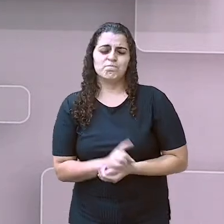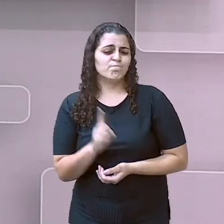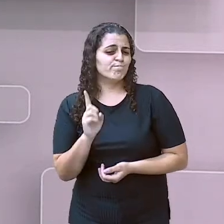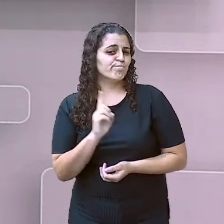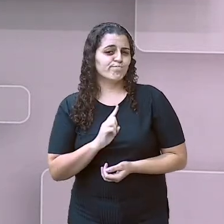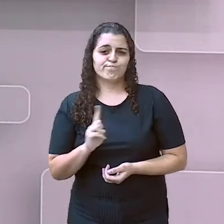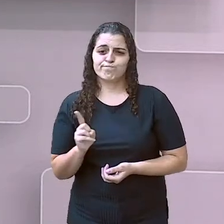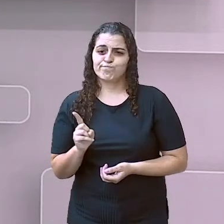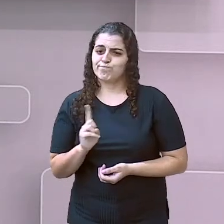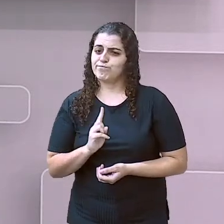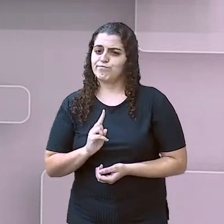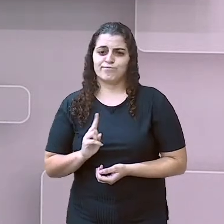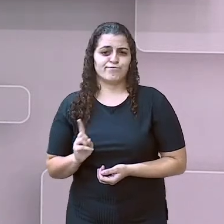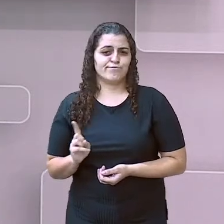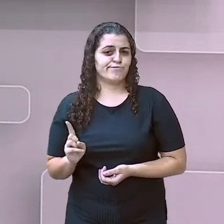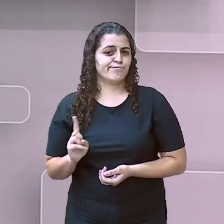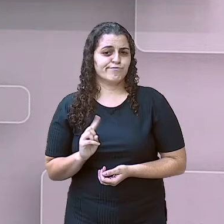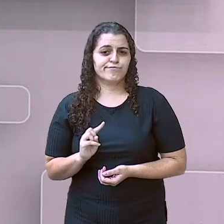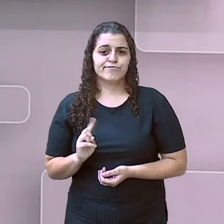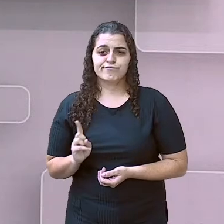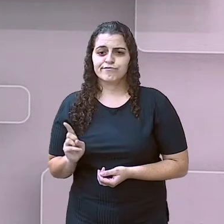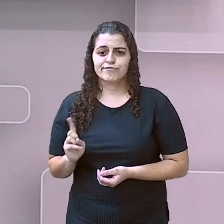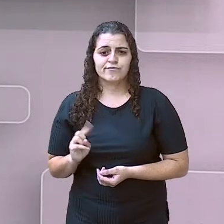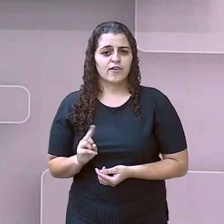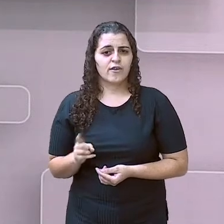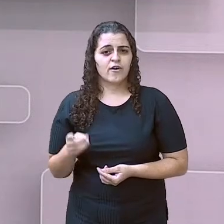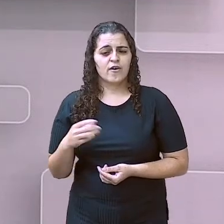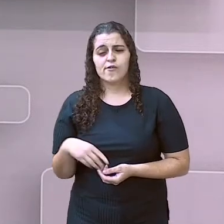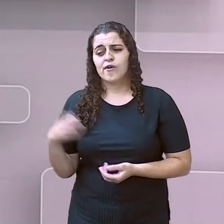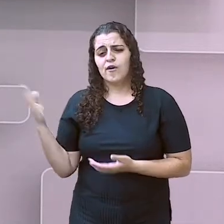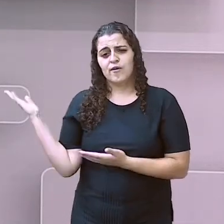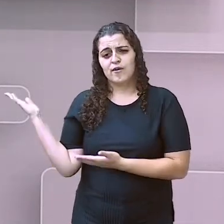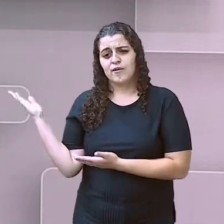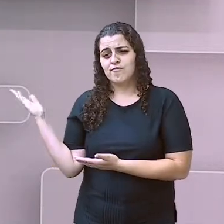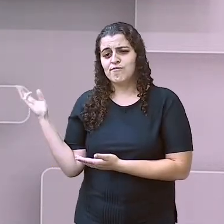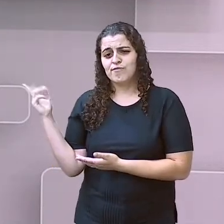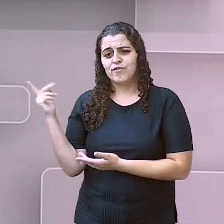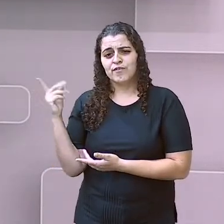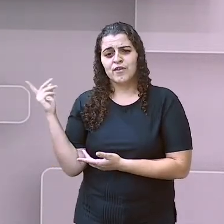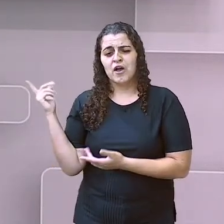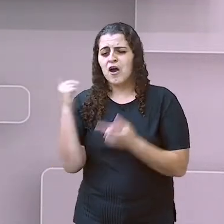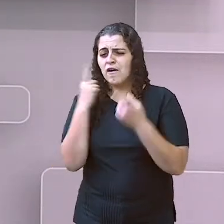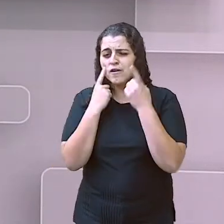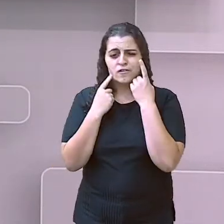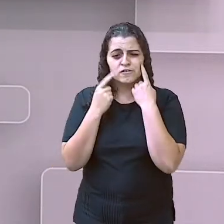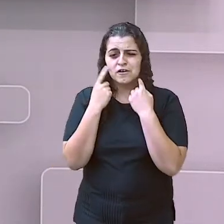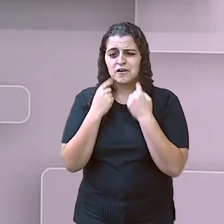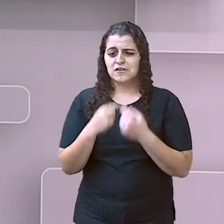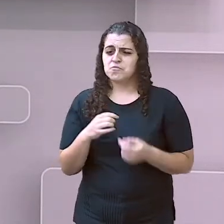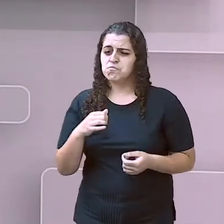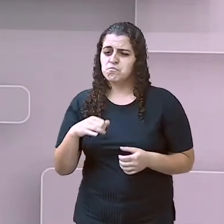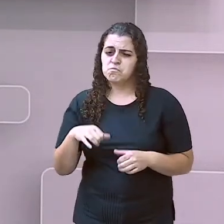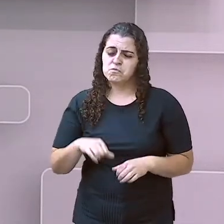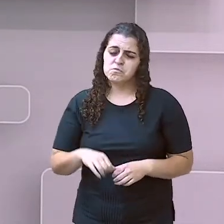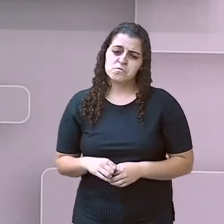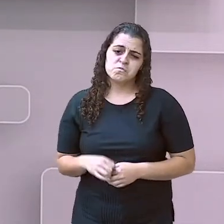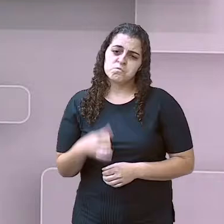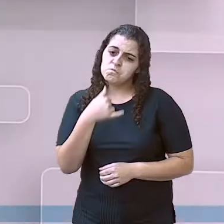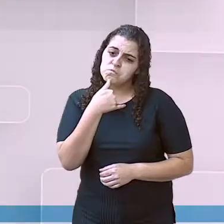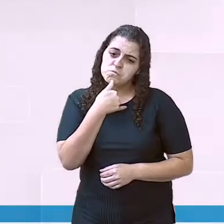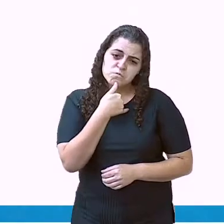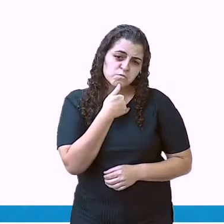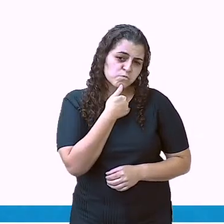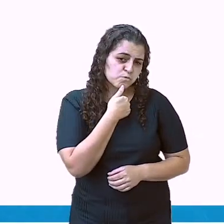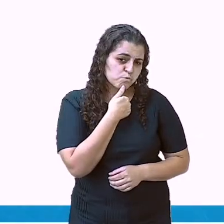foi bem assim que aconteceu, né? Olha só a cara da Mafalda. Será que ela tá feliz? Ela